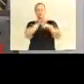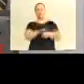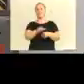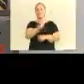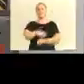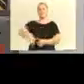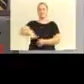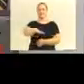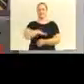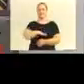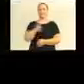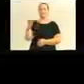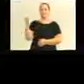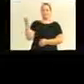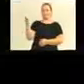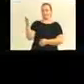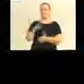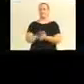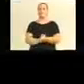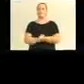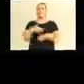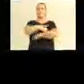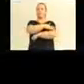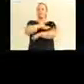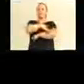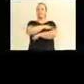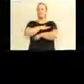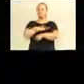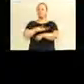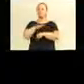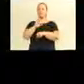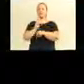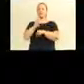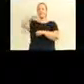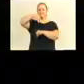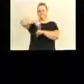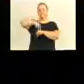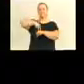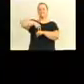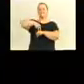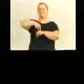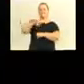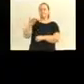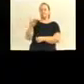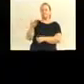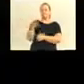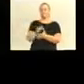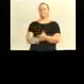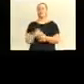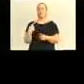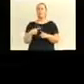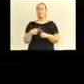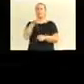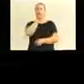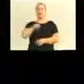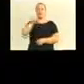imagens da iluminação na Praça do Boa Vista. Então, a atuação, uma praça que estava abandonada, e a pedido da Associação dos Skatistas e da